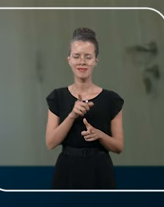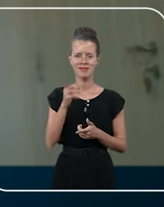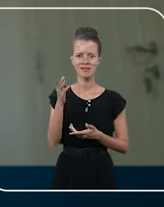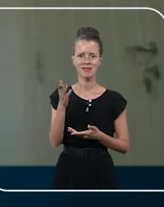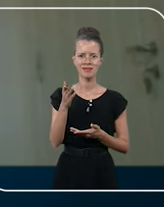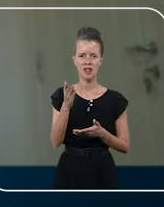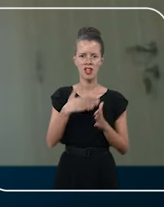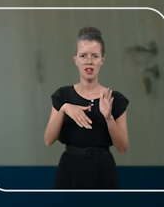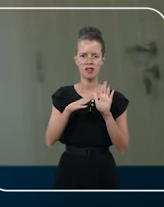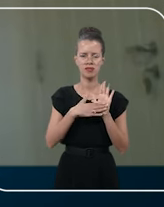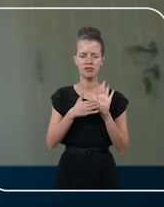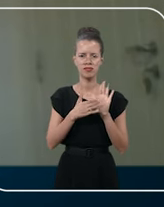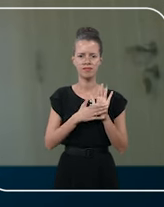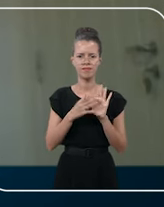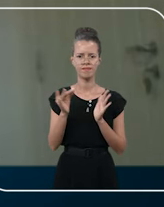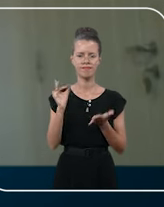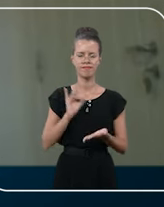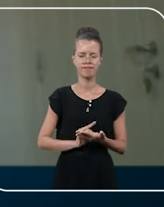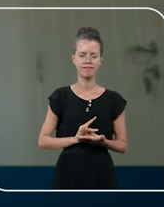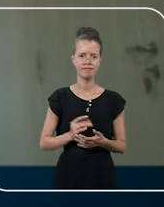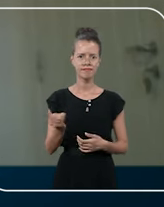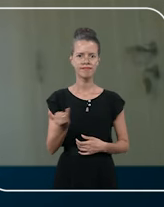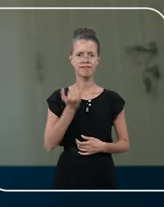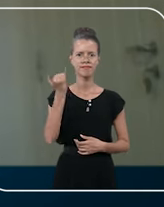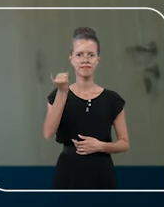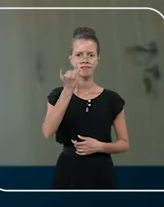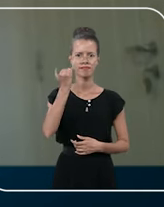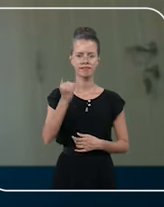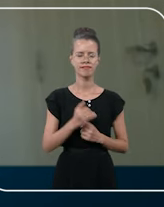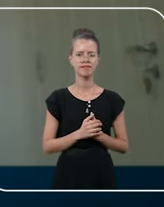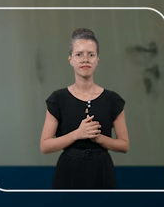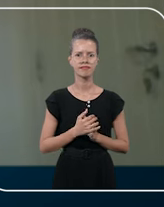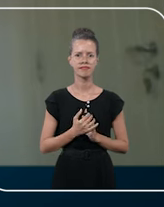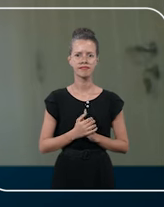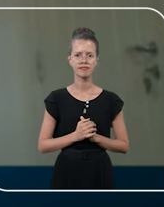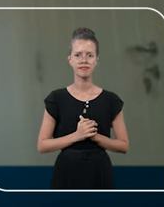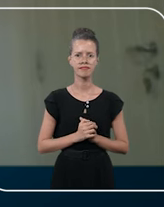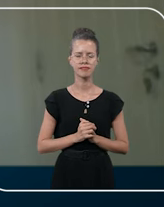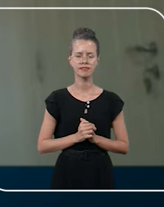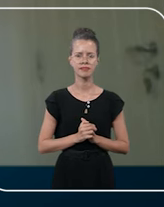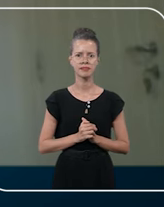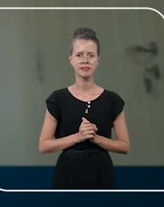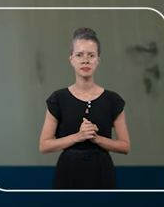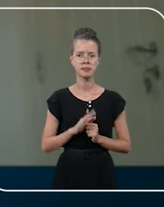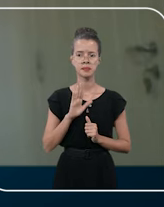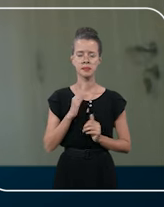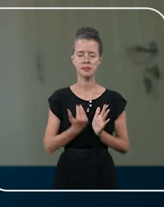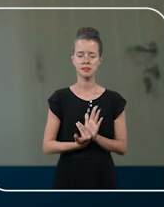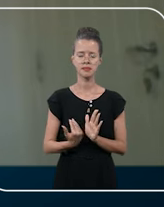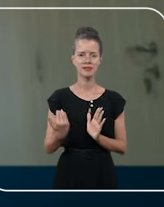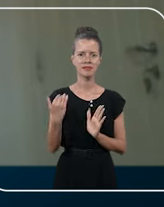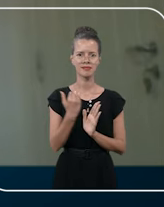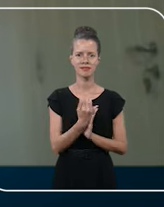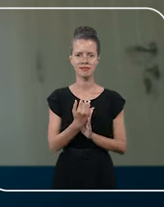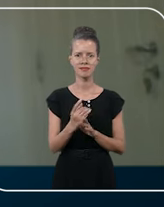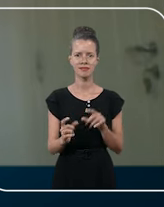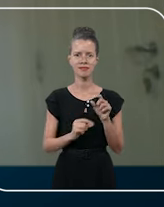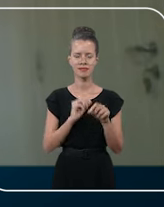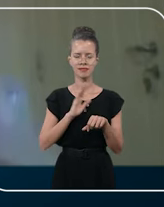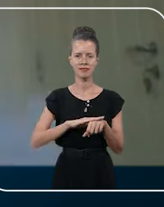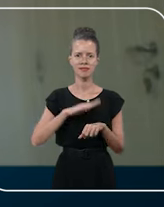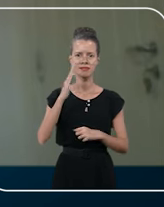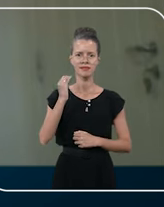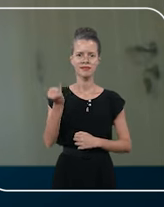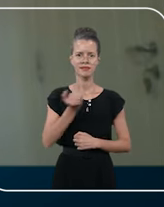instruir esse processo. Mas, além disso tudo, o mais importante de